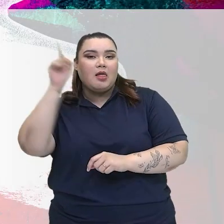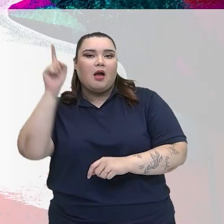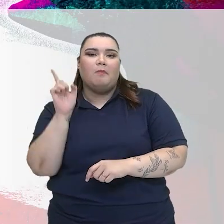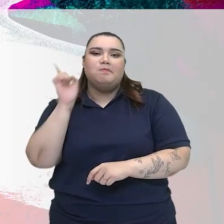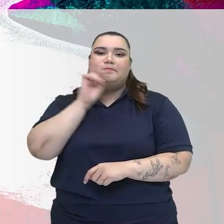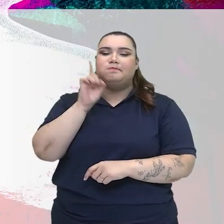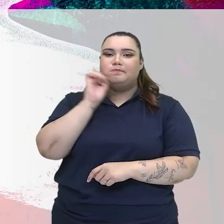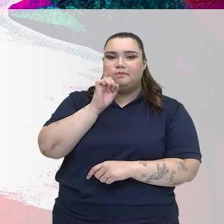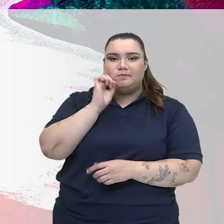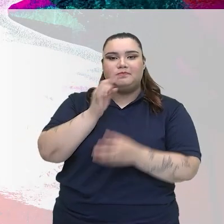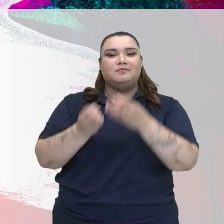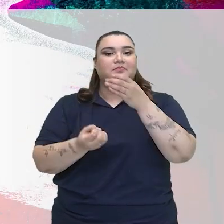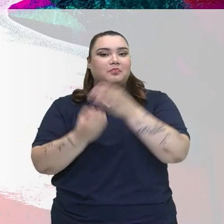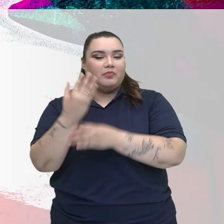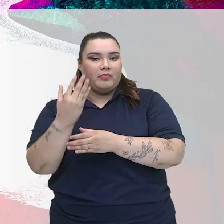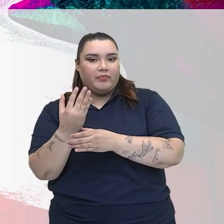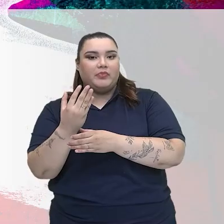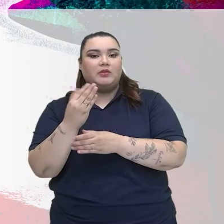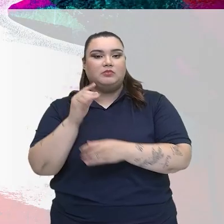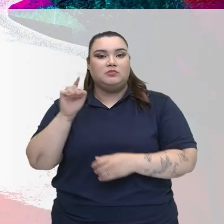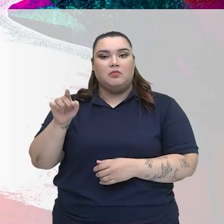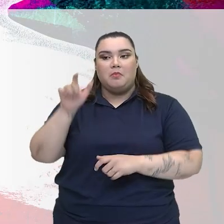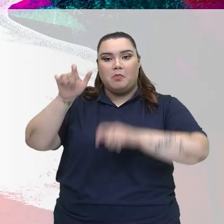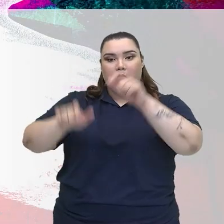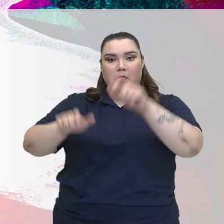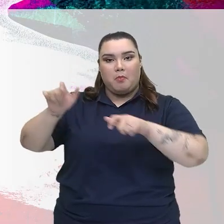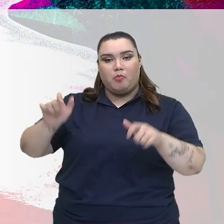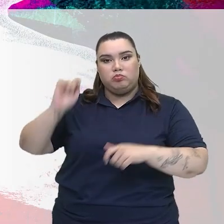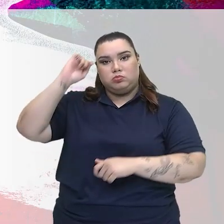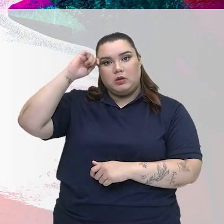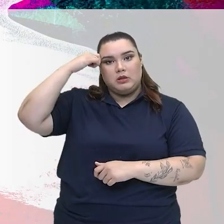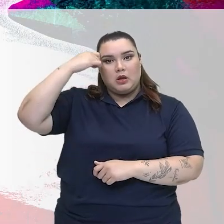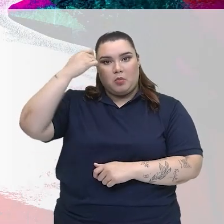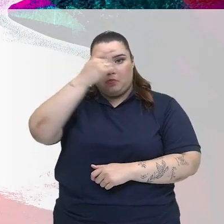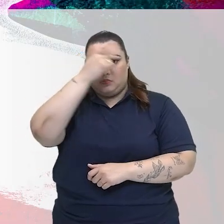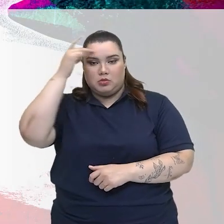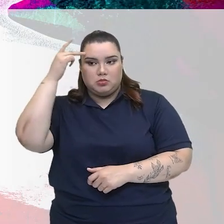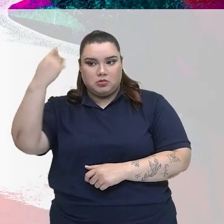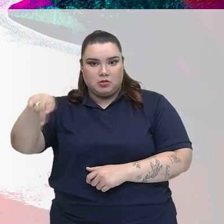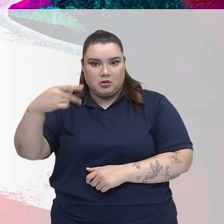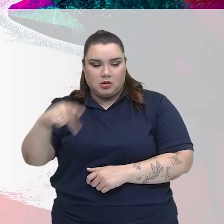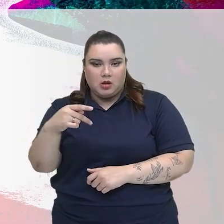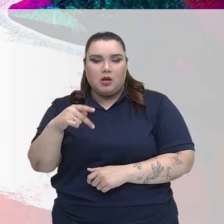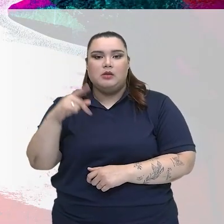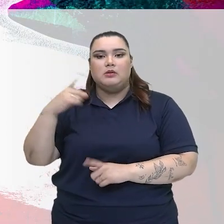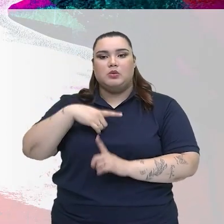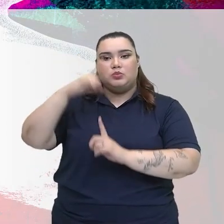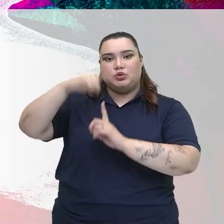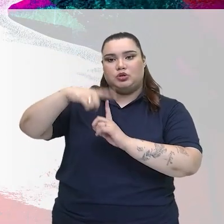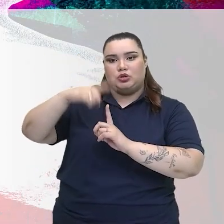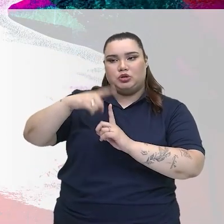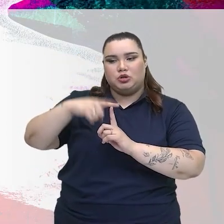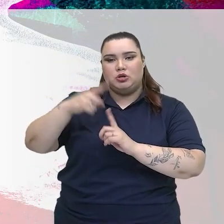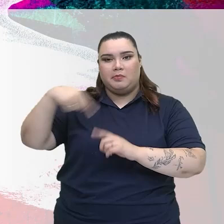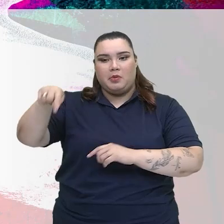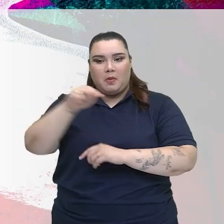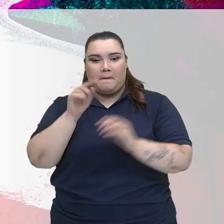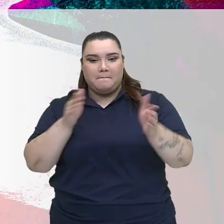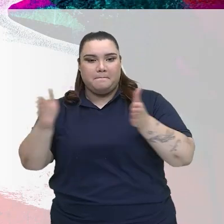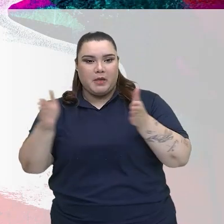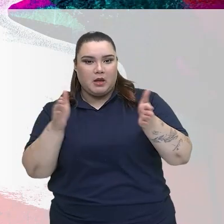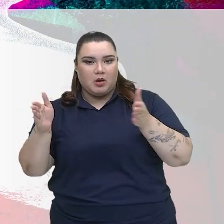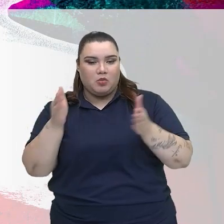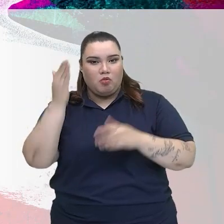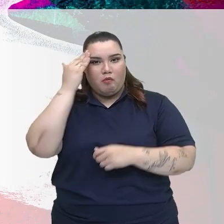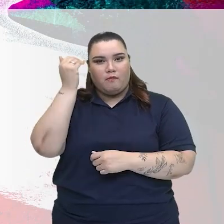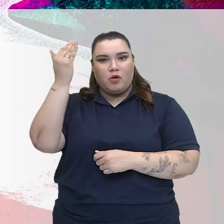Estados Unidos, quando negros norte-americanos pegaram ali o estilo que estava mais bombando naquela época, que era